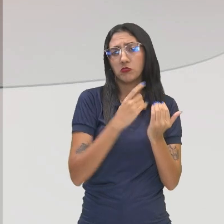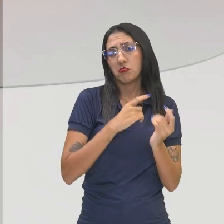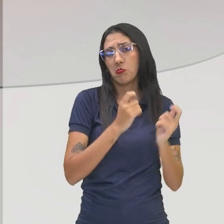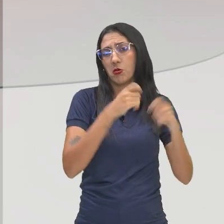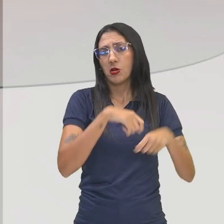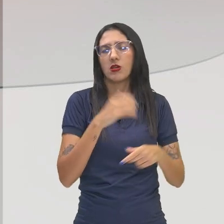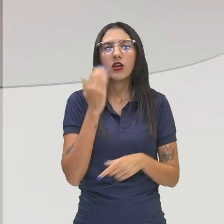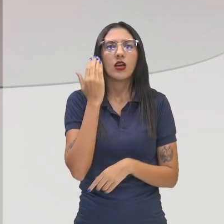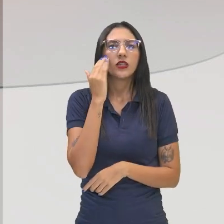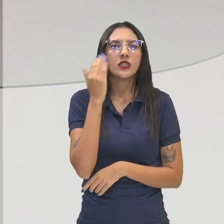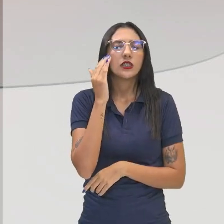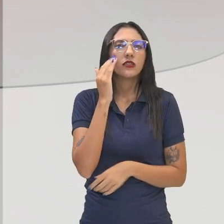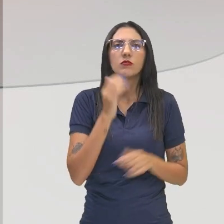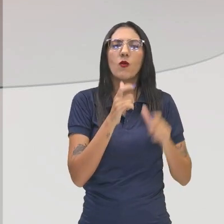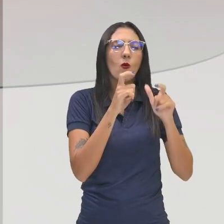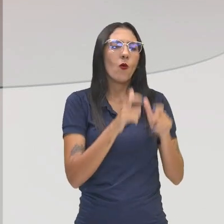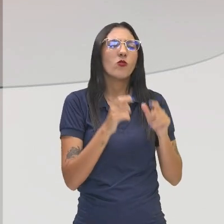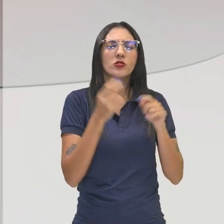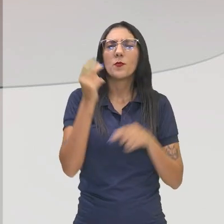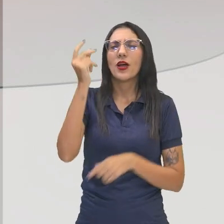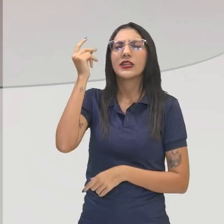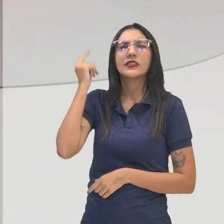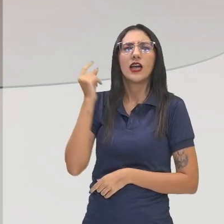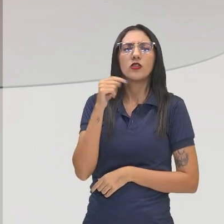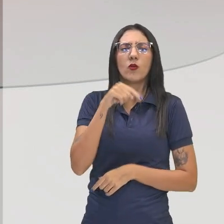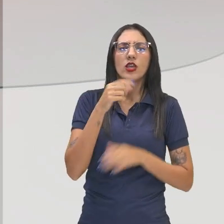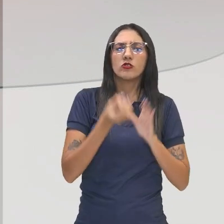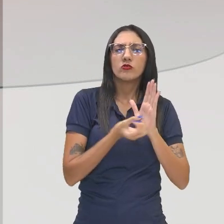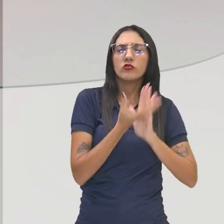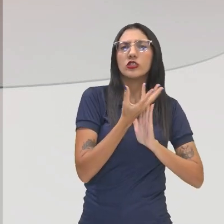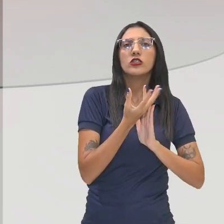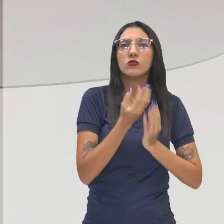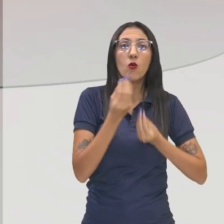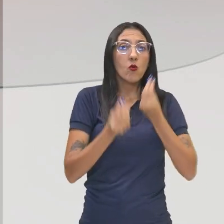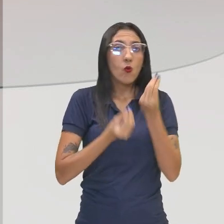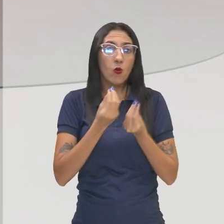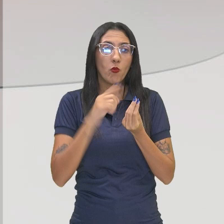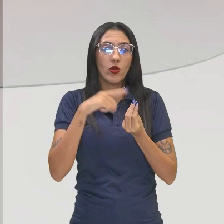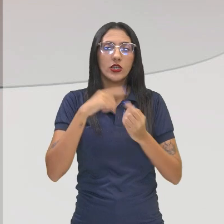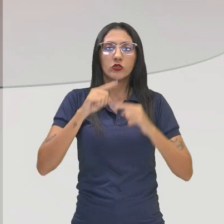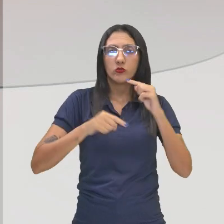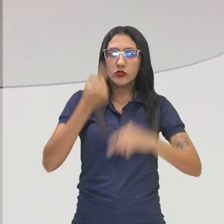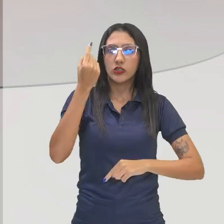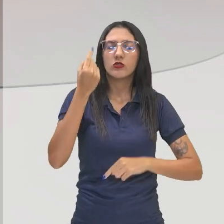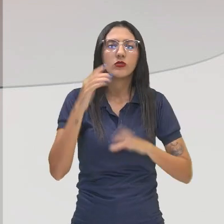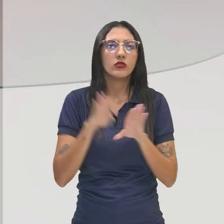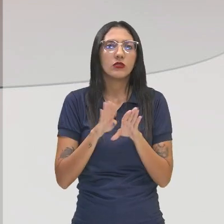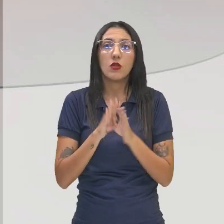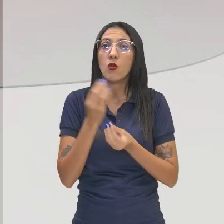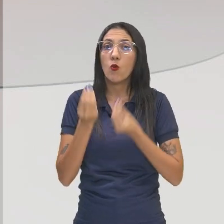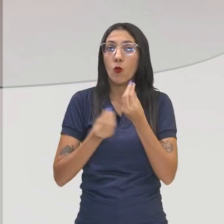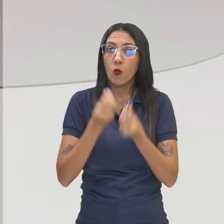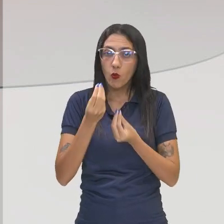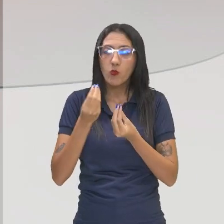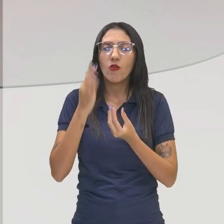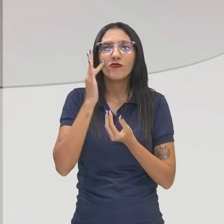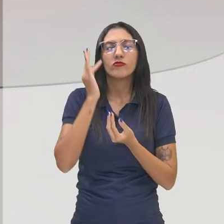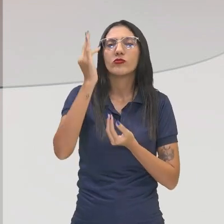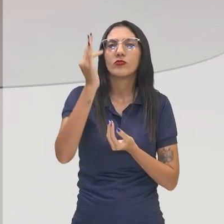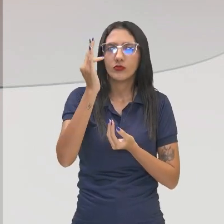compreendam a sua origem, a sua evolução e continuidade. Então, a história,